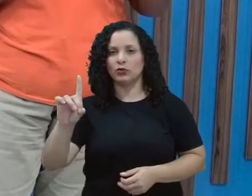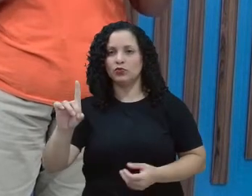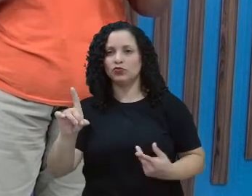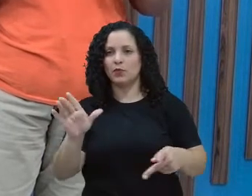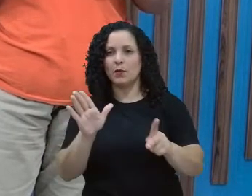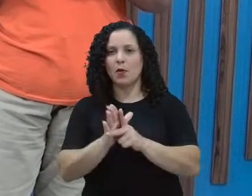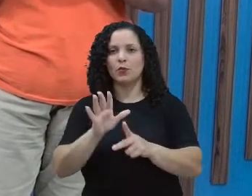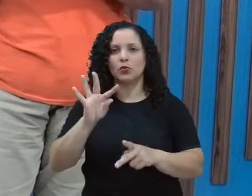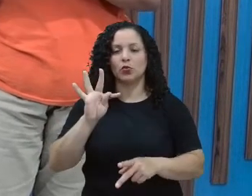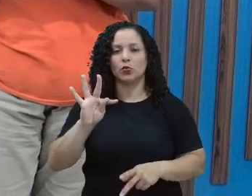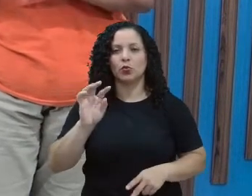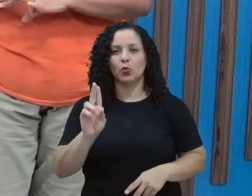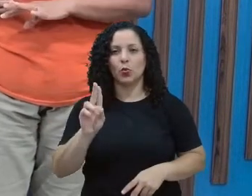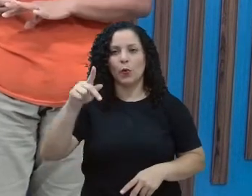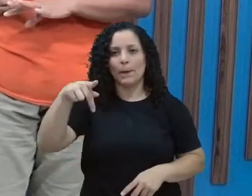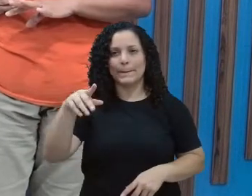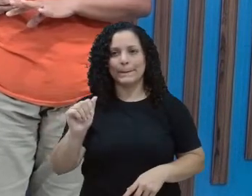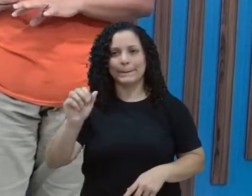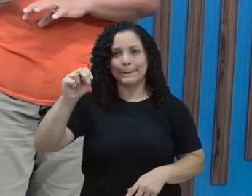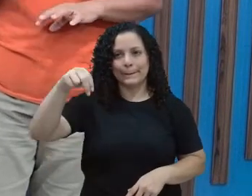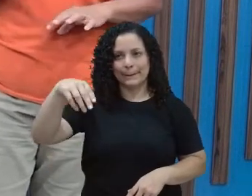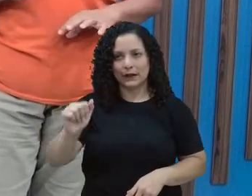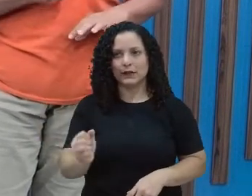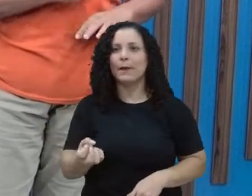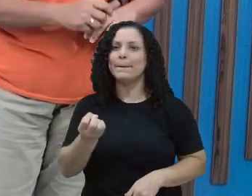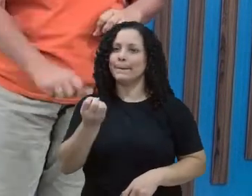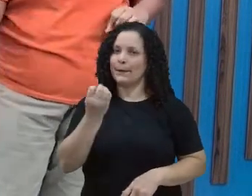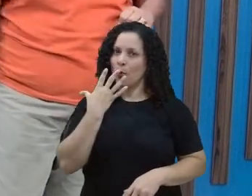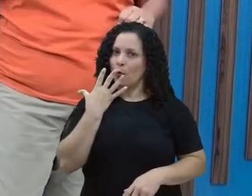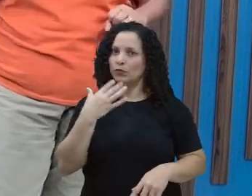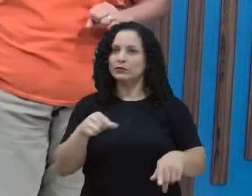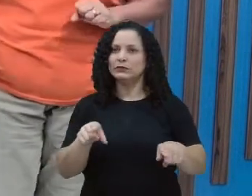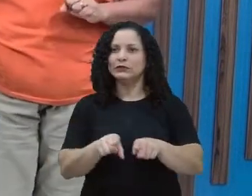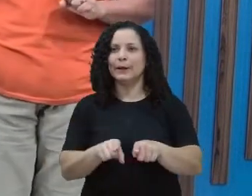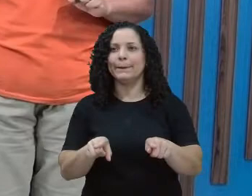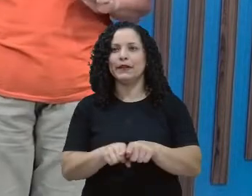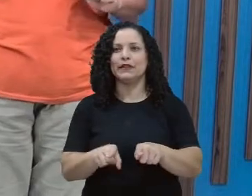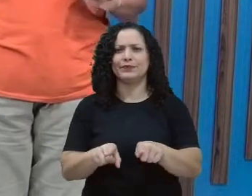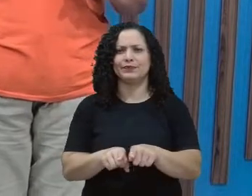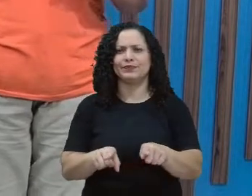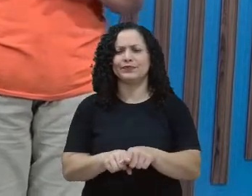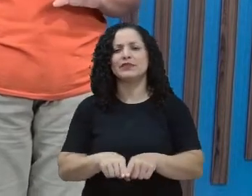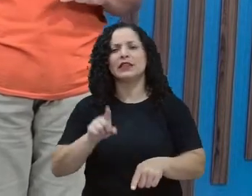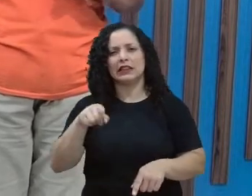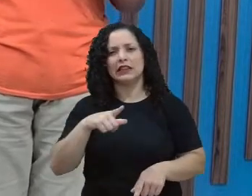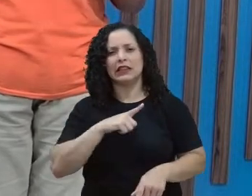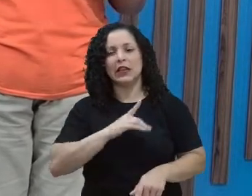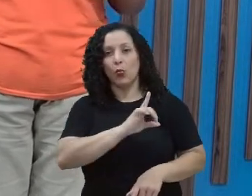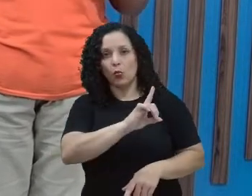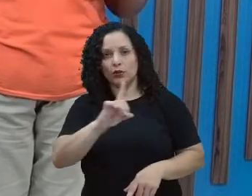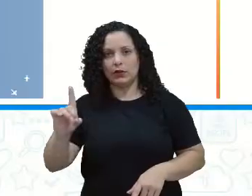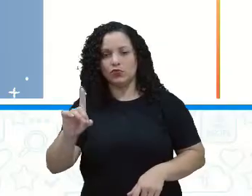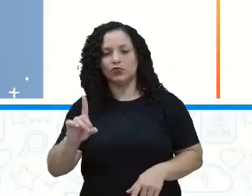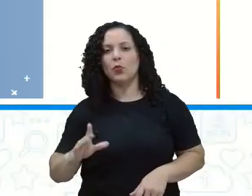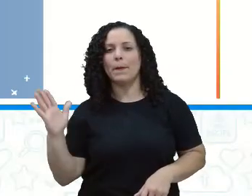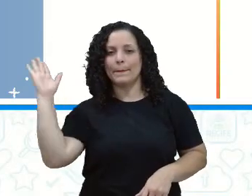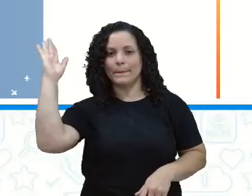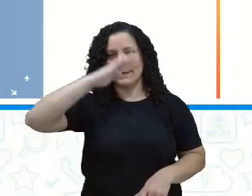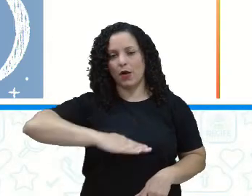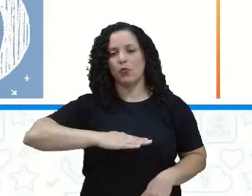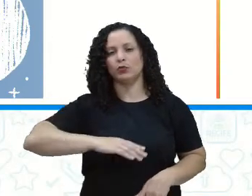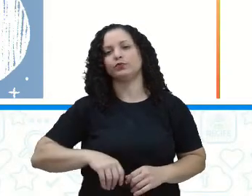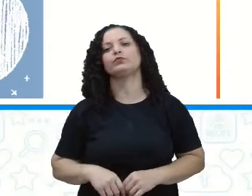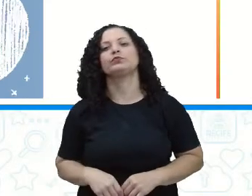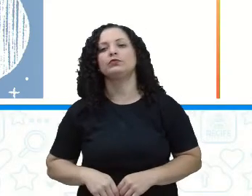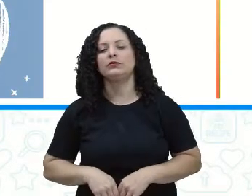Urupari, o deus do mal. O que será que esses deuses fizeram? Então, Tupana, o deus do bem, criou